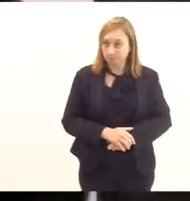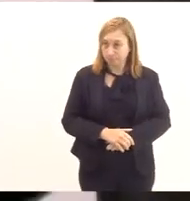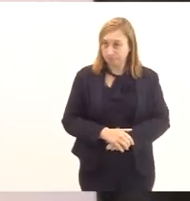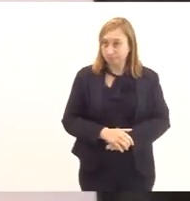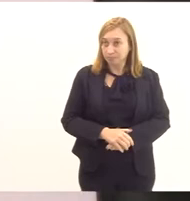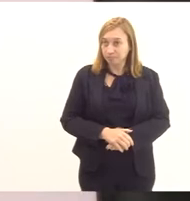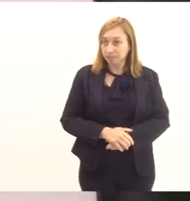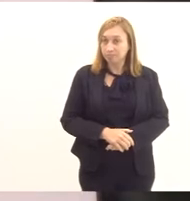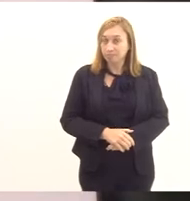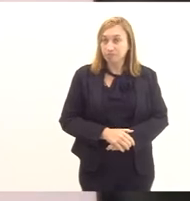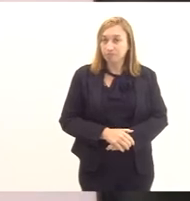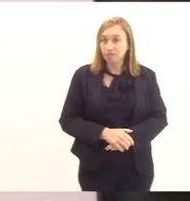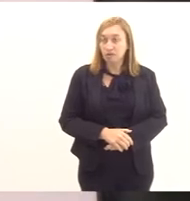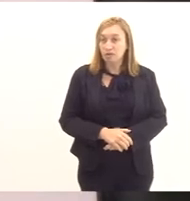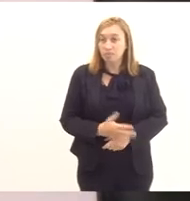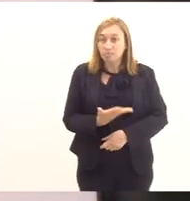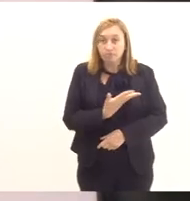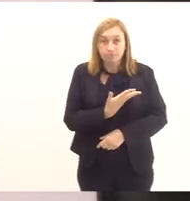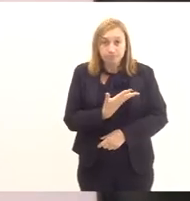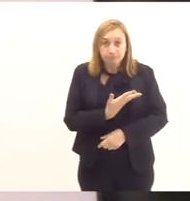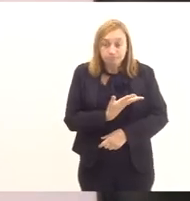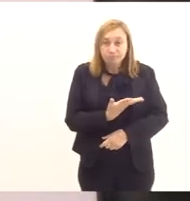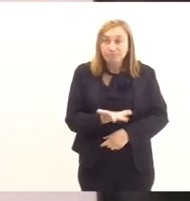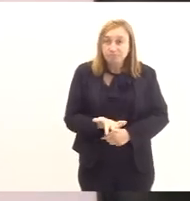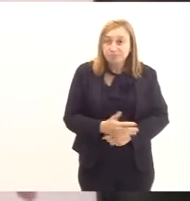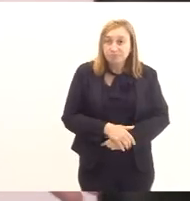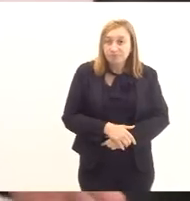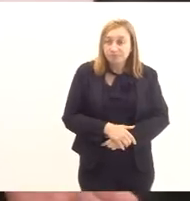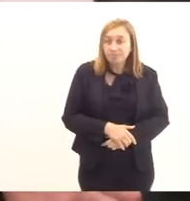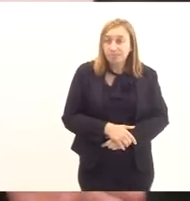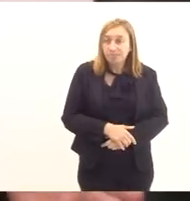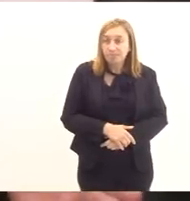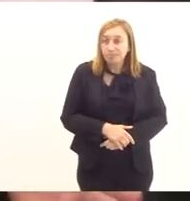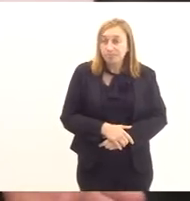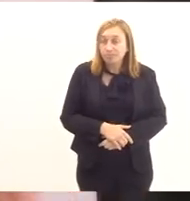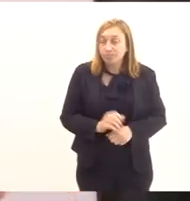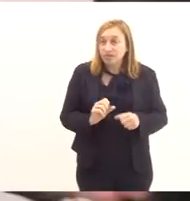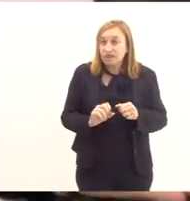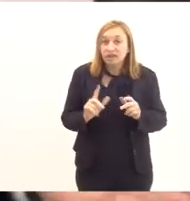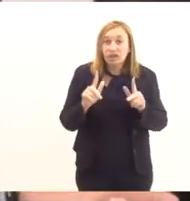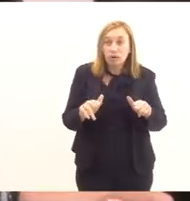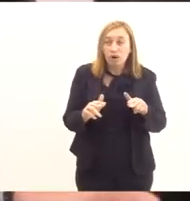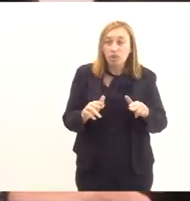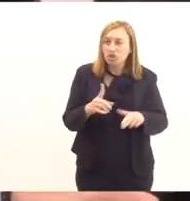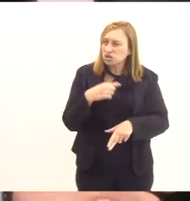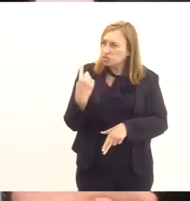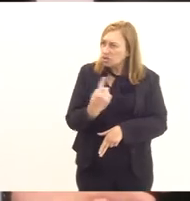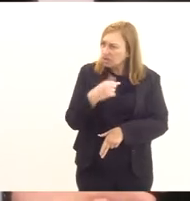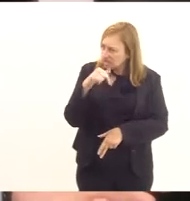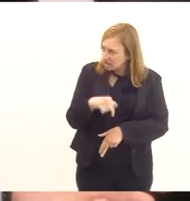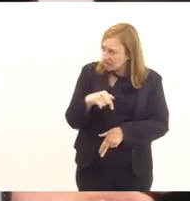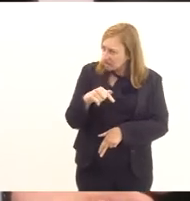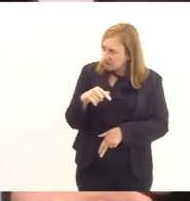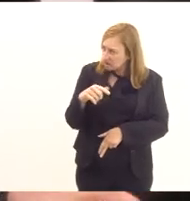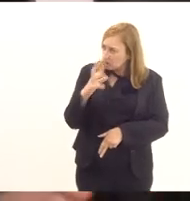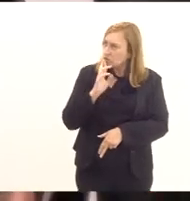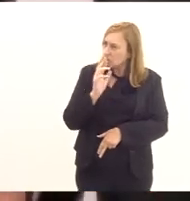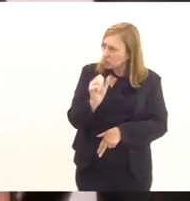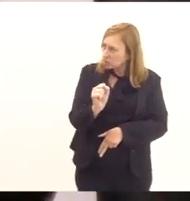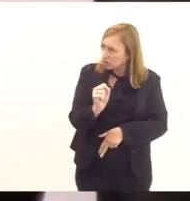e até quando colegas vão fonte suportada na mesma maneira e nós vamos ficar aqui Rodrigo